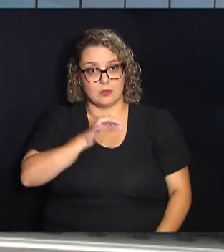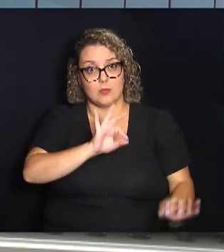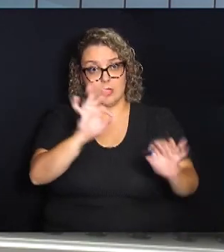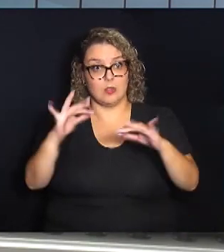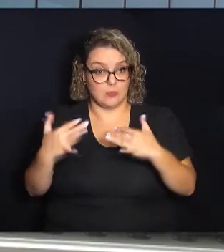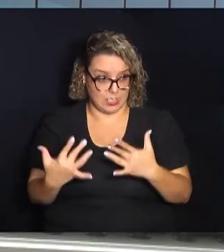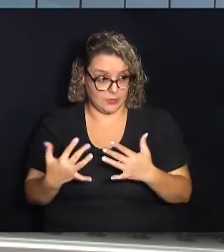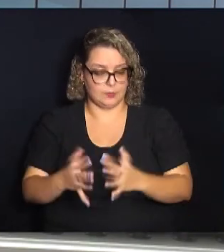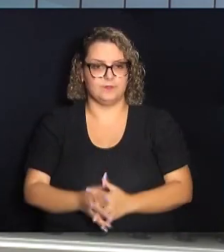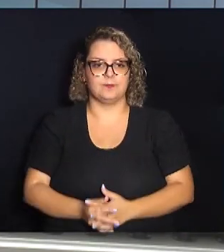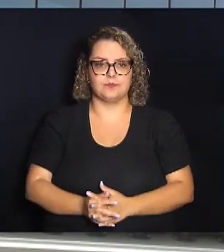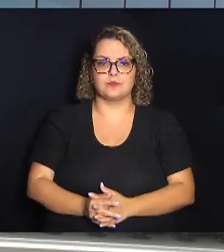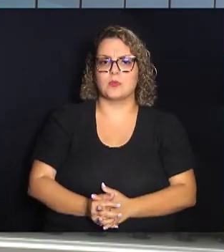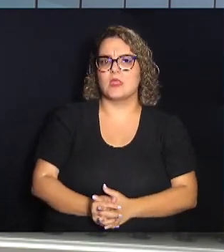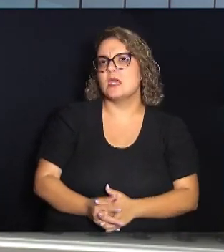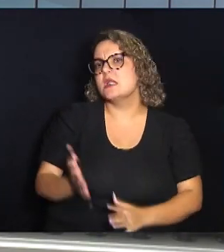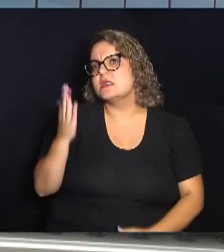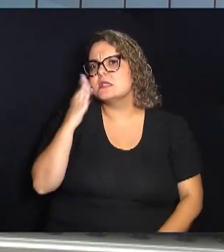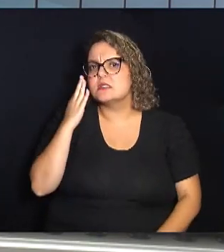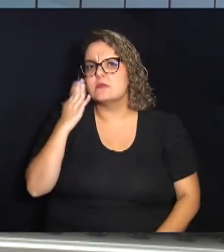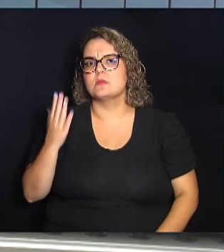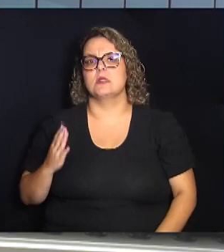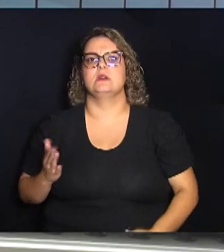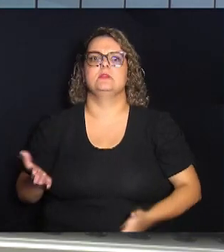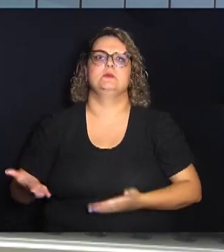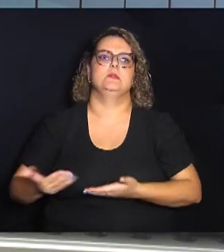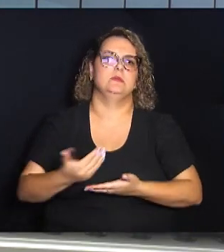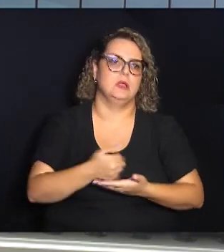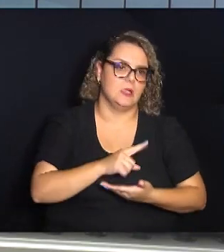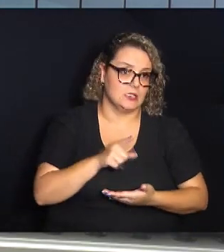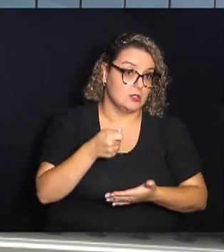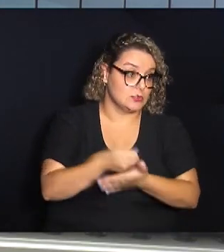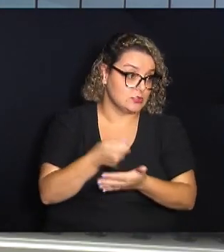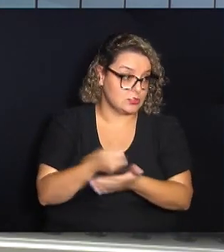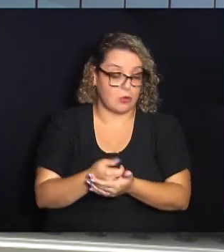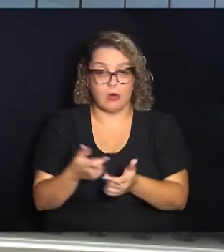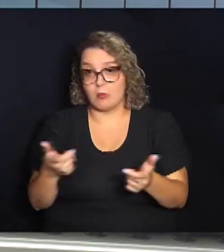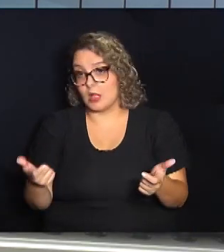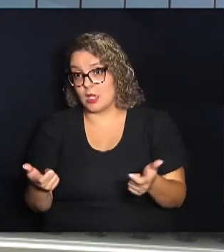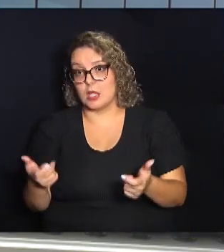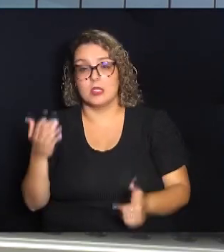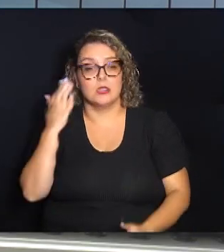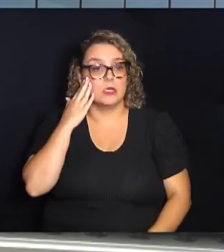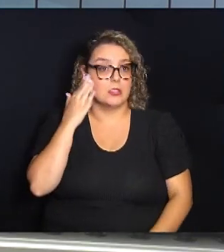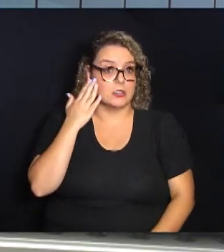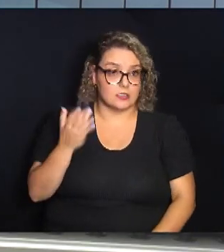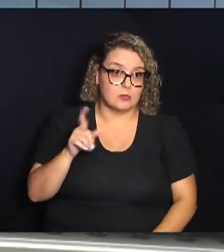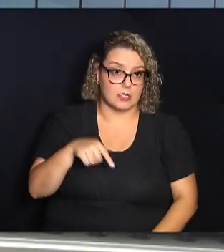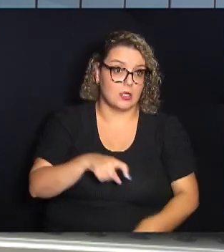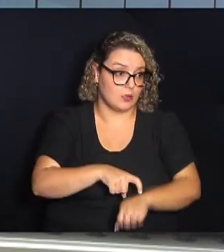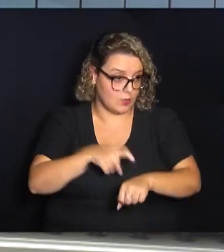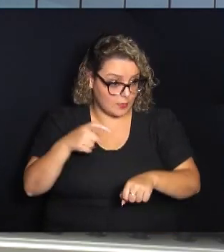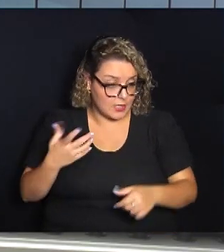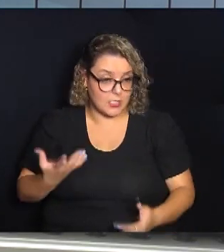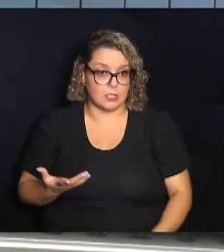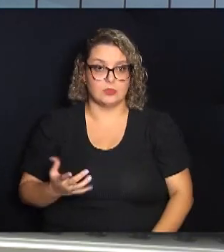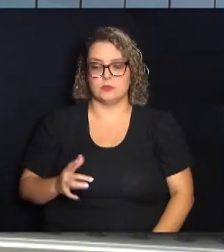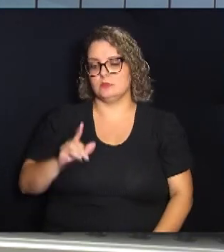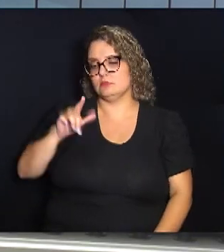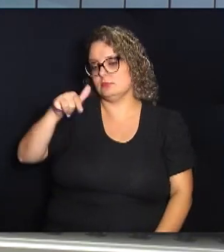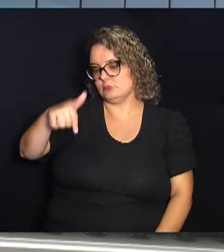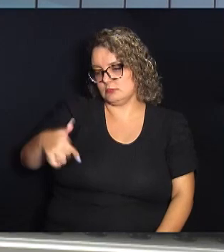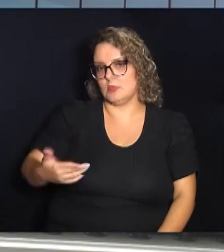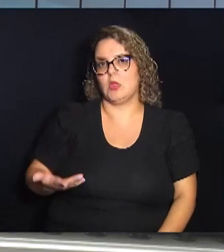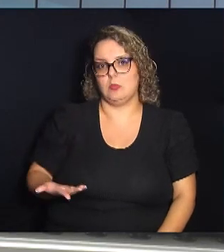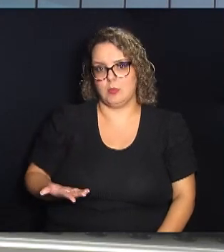momento, saberem aí se acolher, né? Não se cobrarem tanto, entender que é uma fase, né? Que depois e